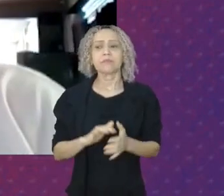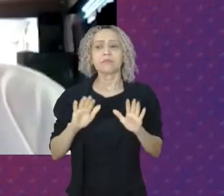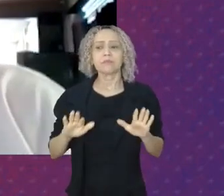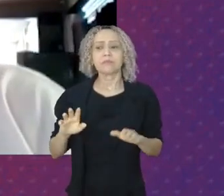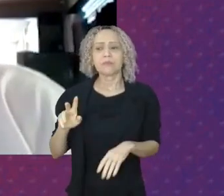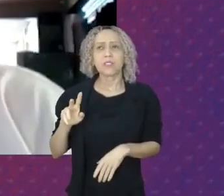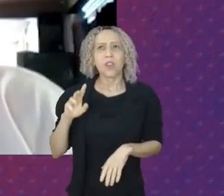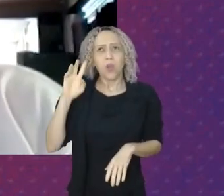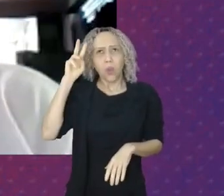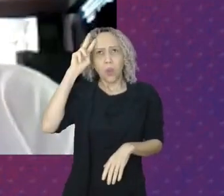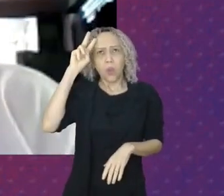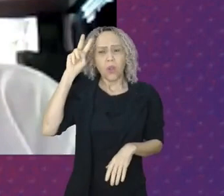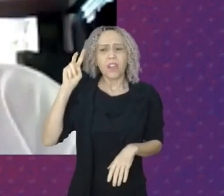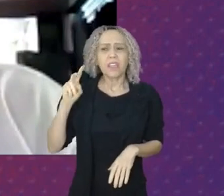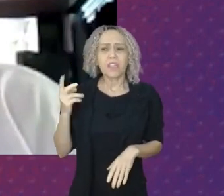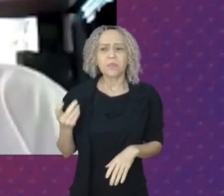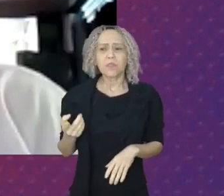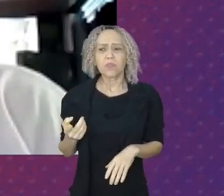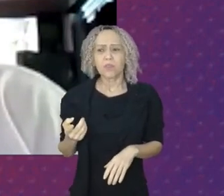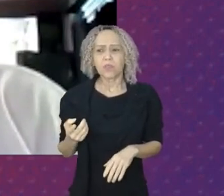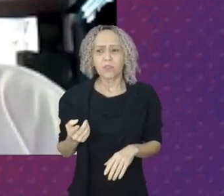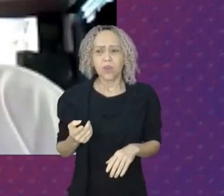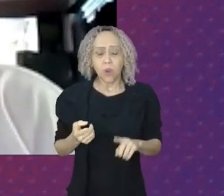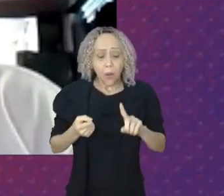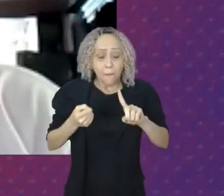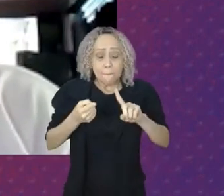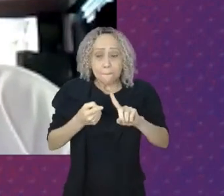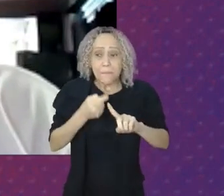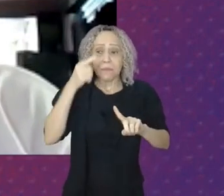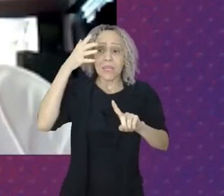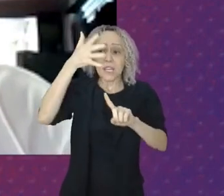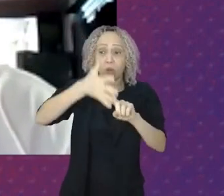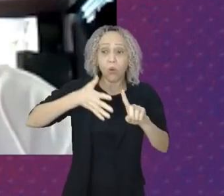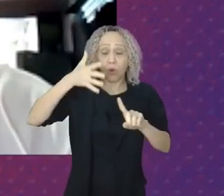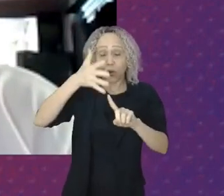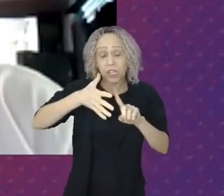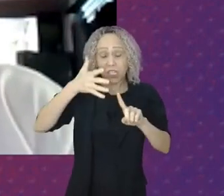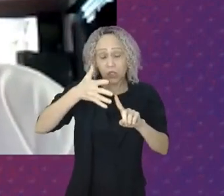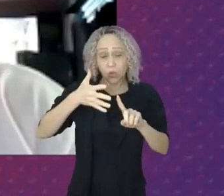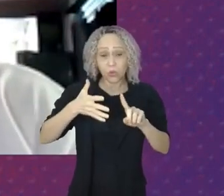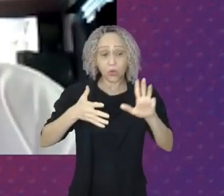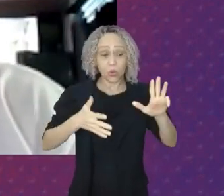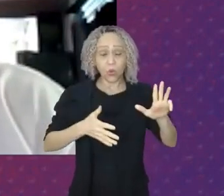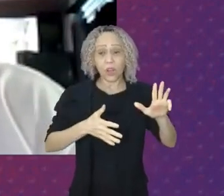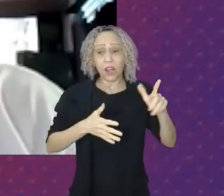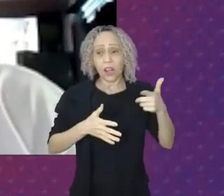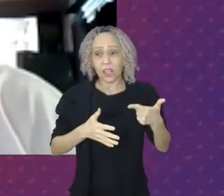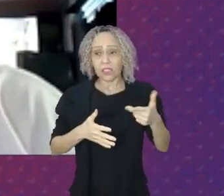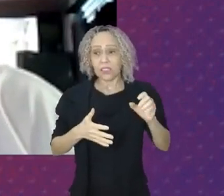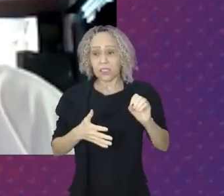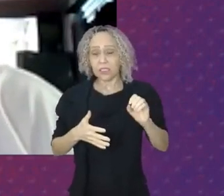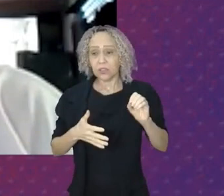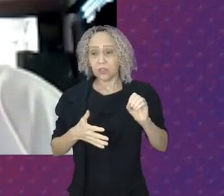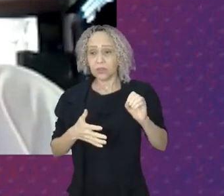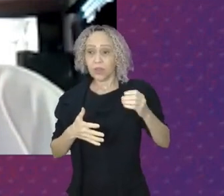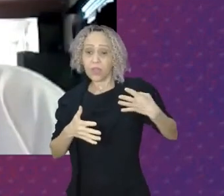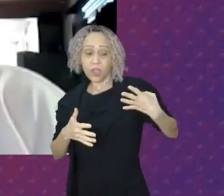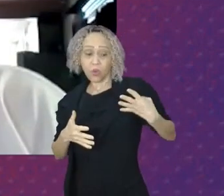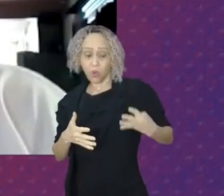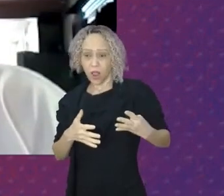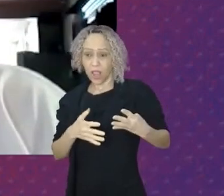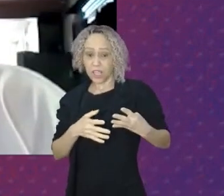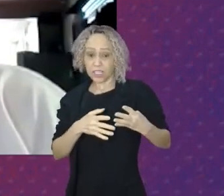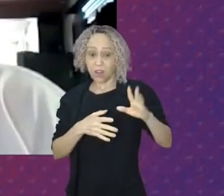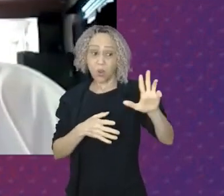lembro até hoje, no primeiro discurso do presidente Lula, em 2004, quando ele afirma que nós também